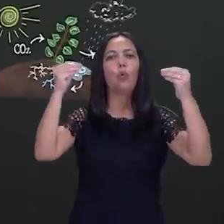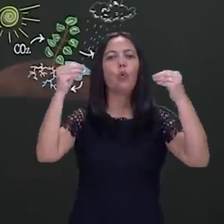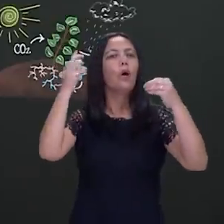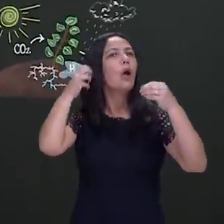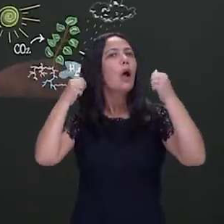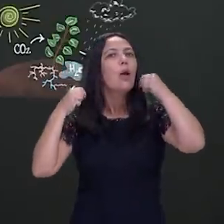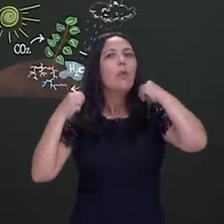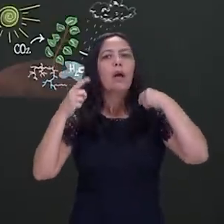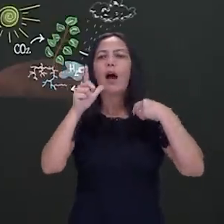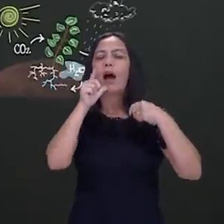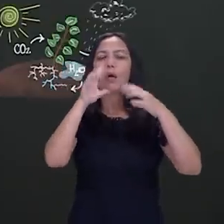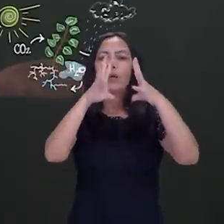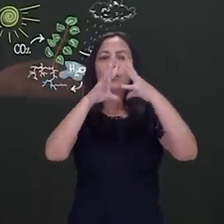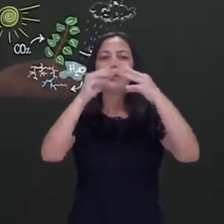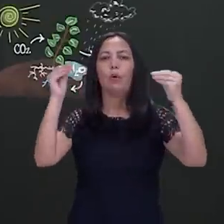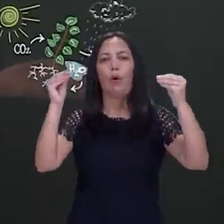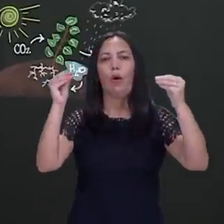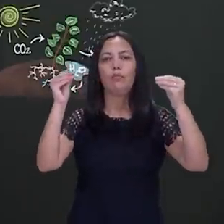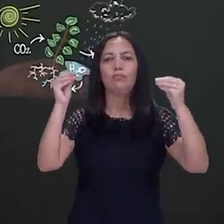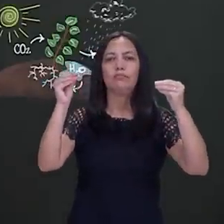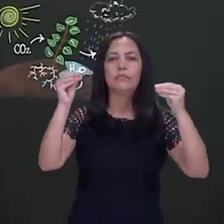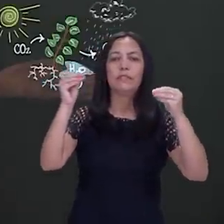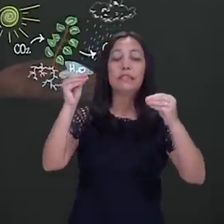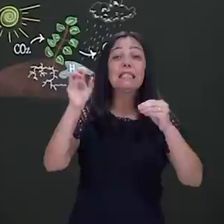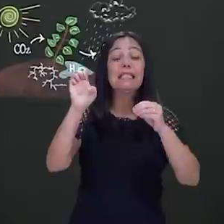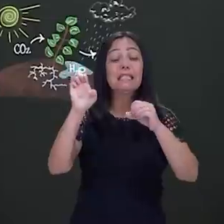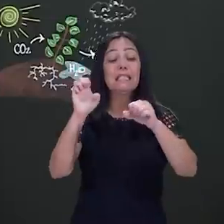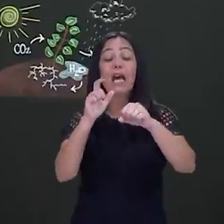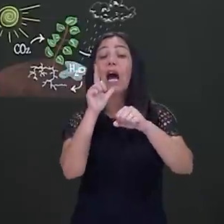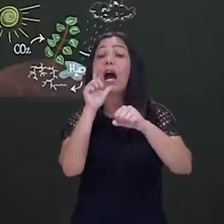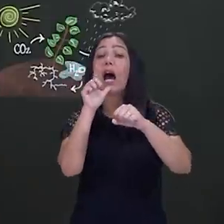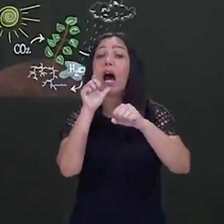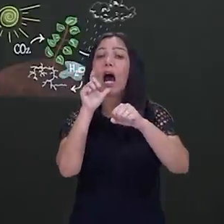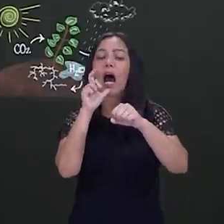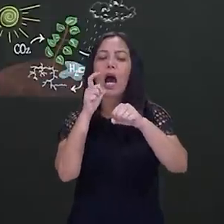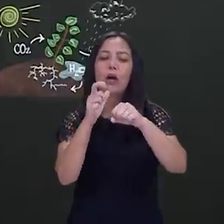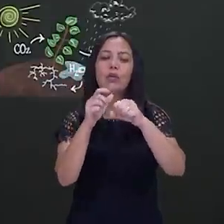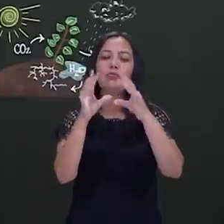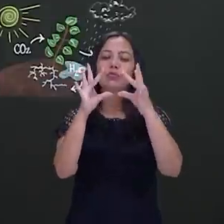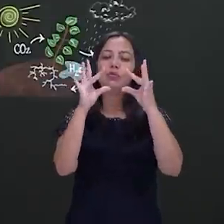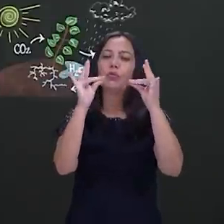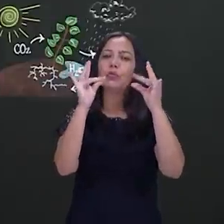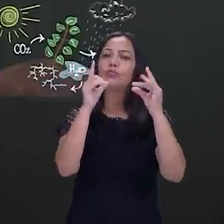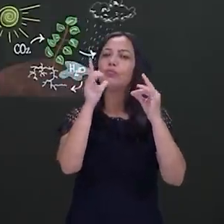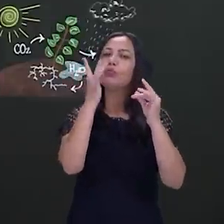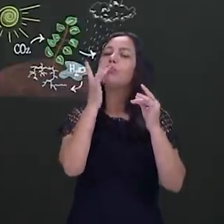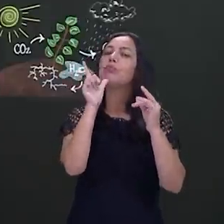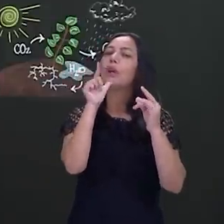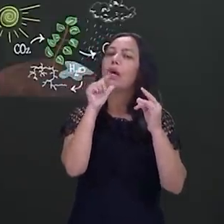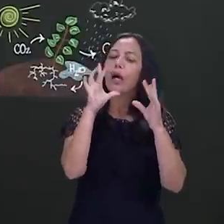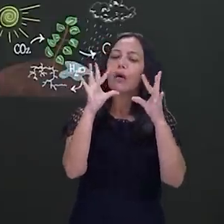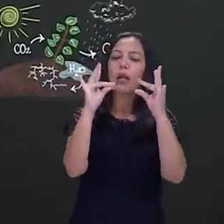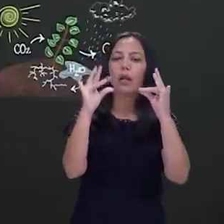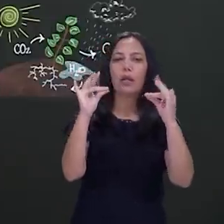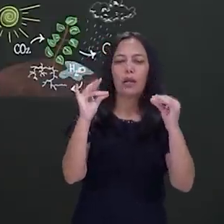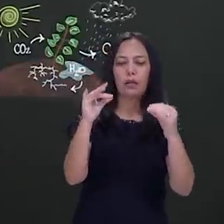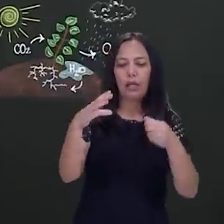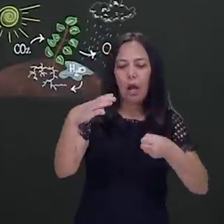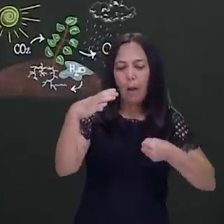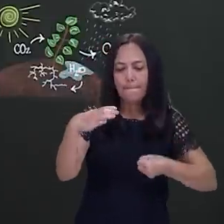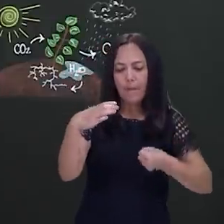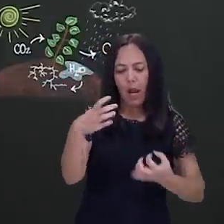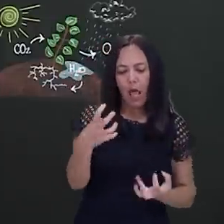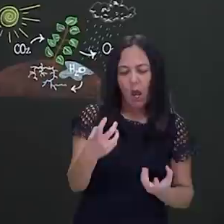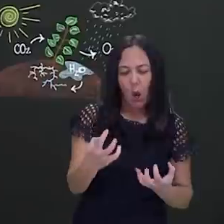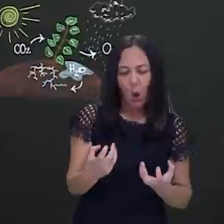evaporação. Se você colocou essa água no estado líquido na sua panela para ferver, você deu tanto